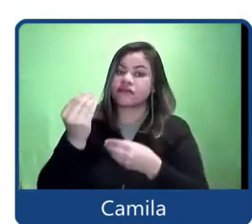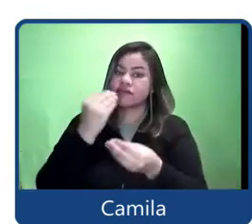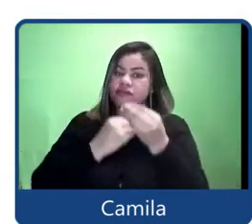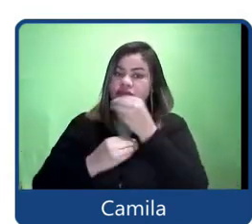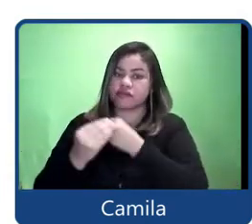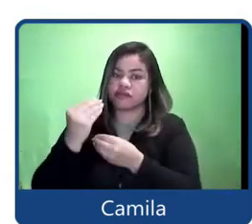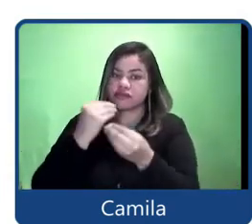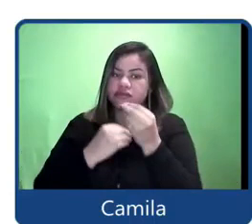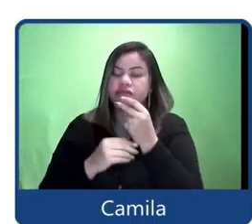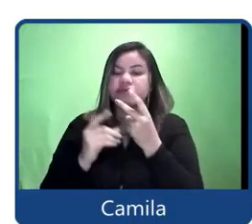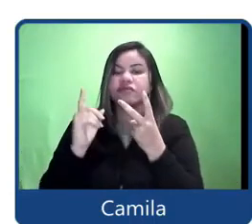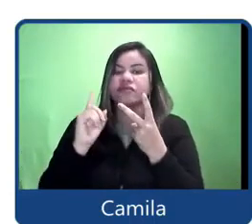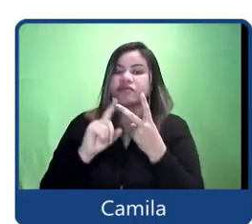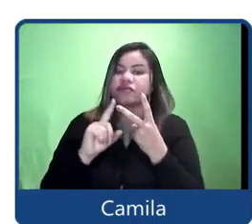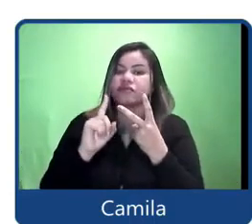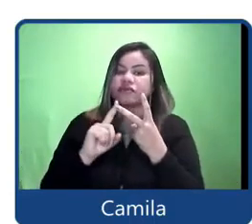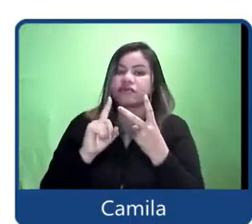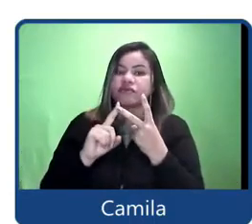humano,